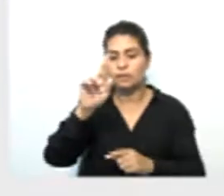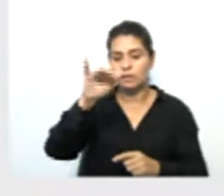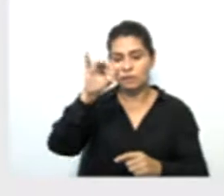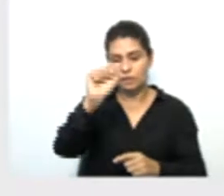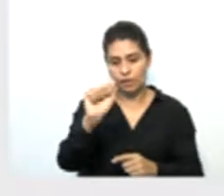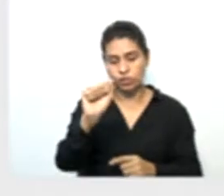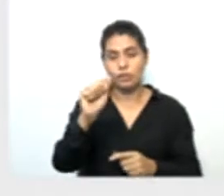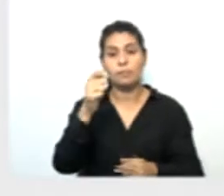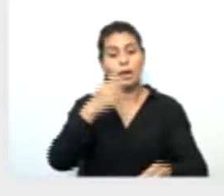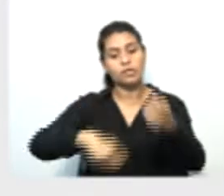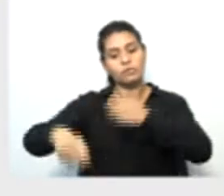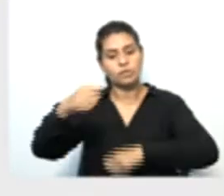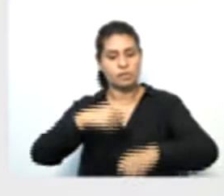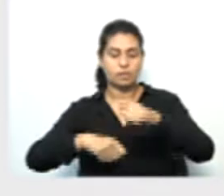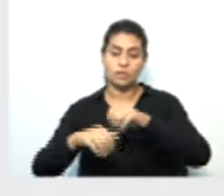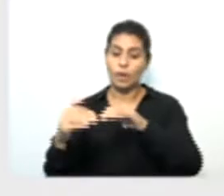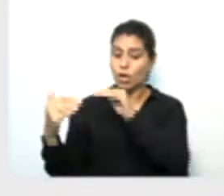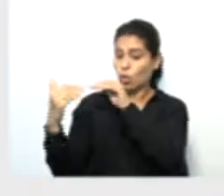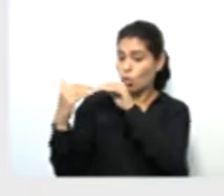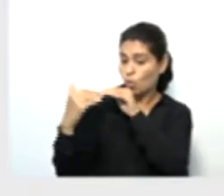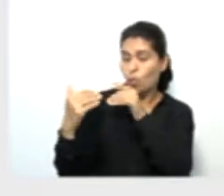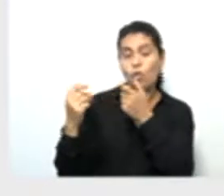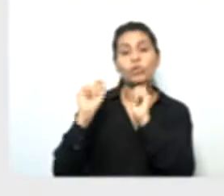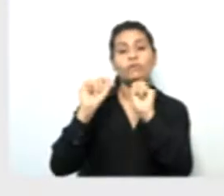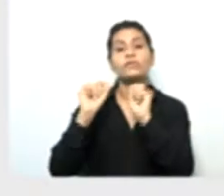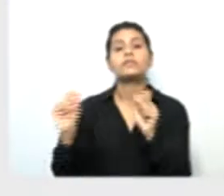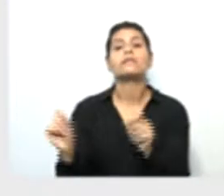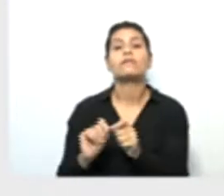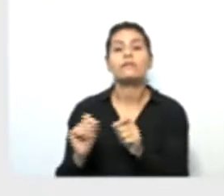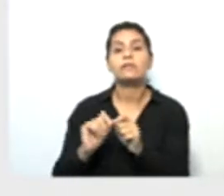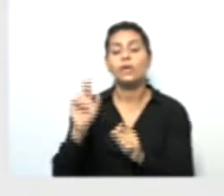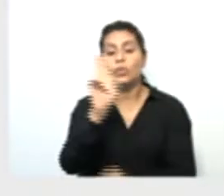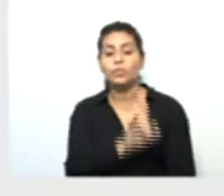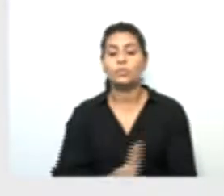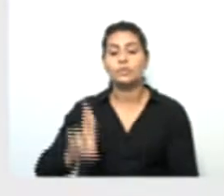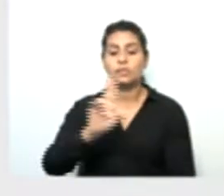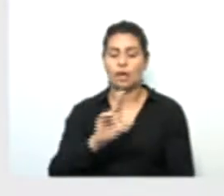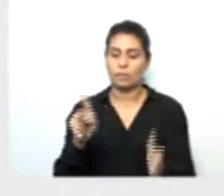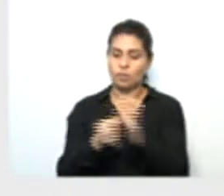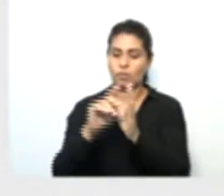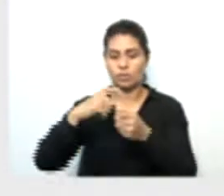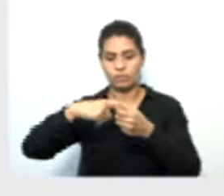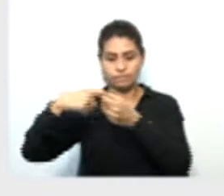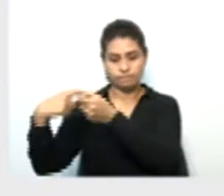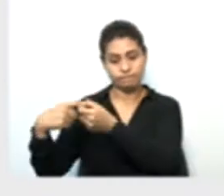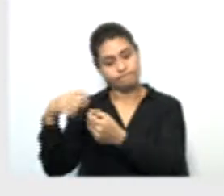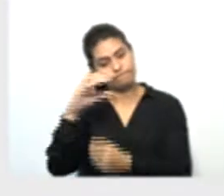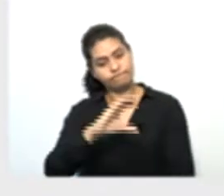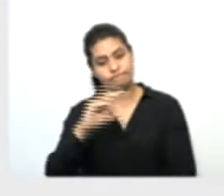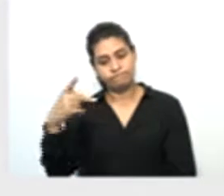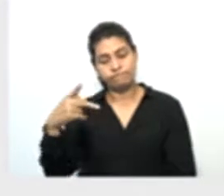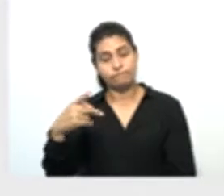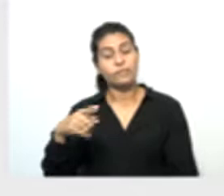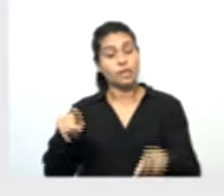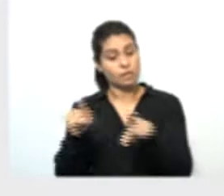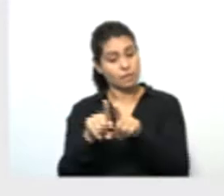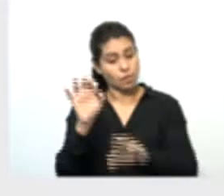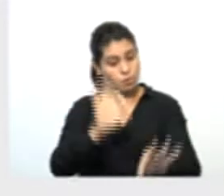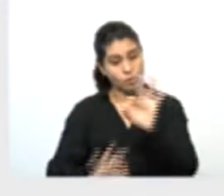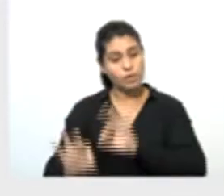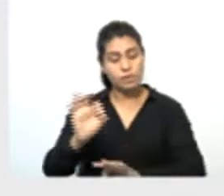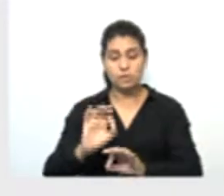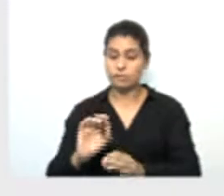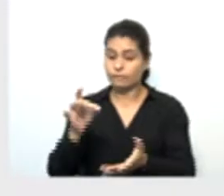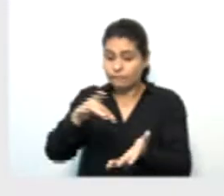administração, proporcional aos serviços utilizados pelos cooperados na cooperativa, pelas